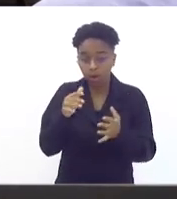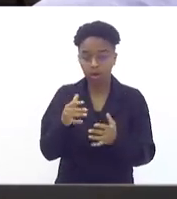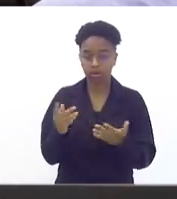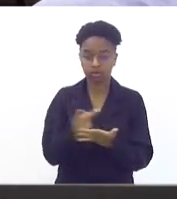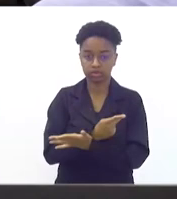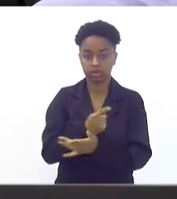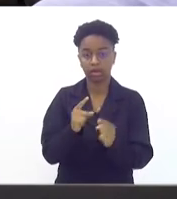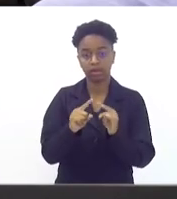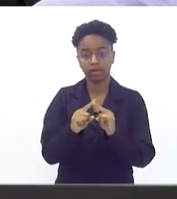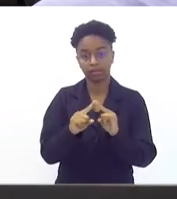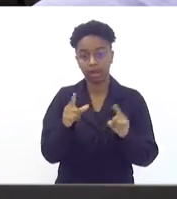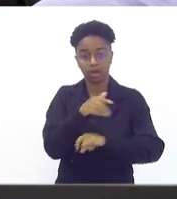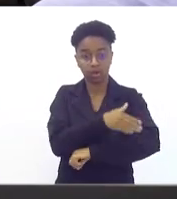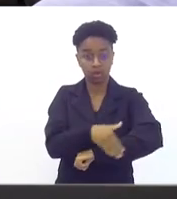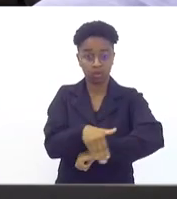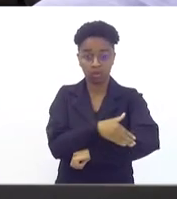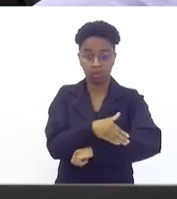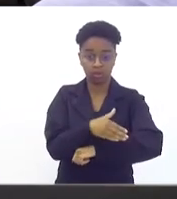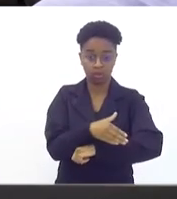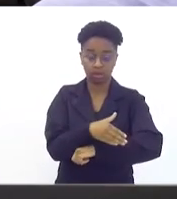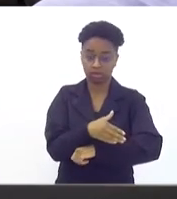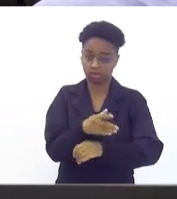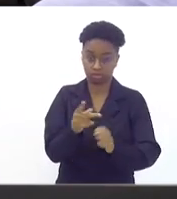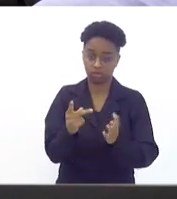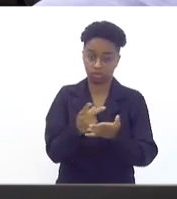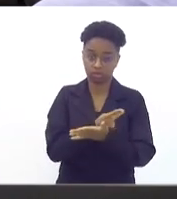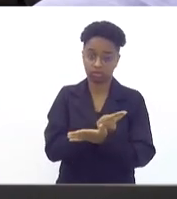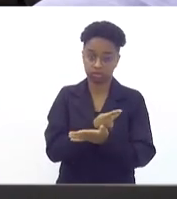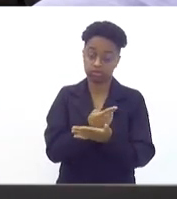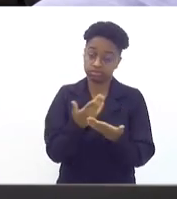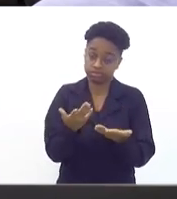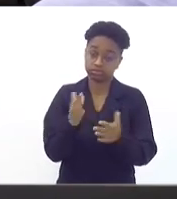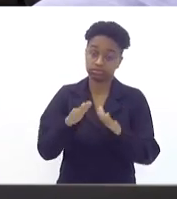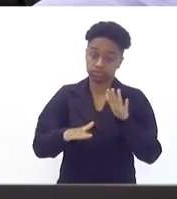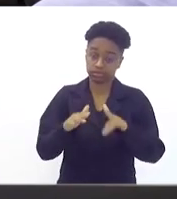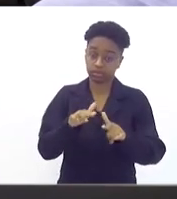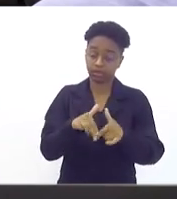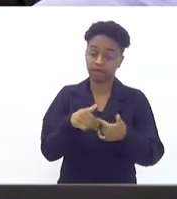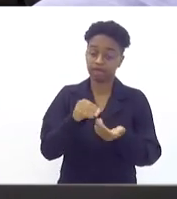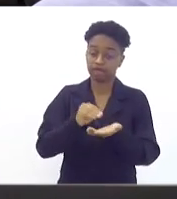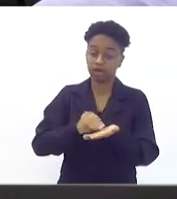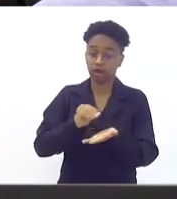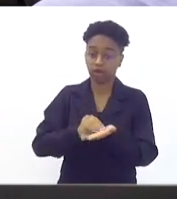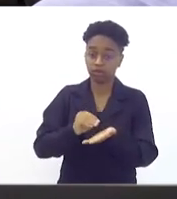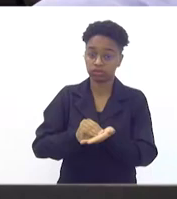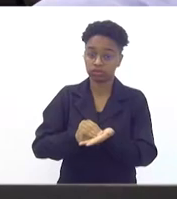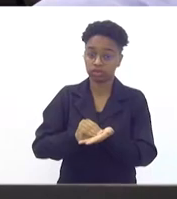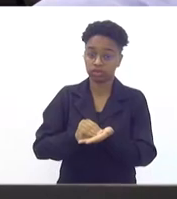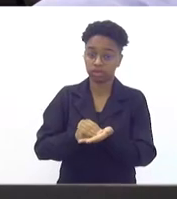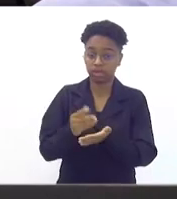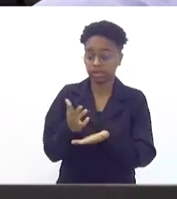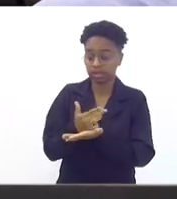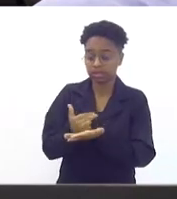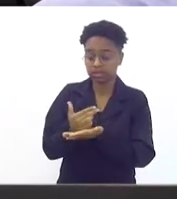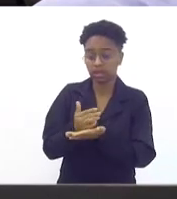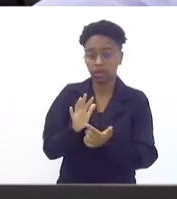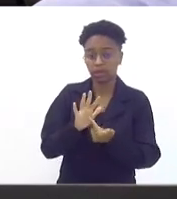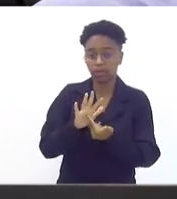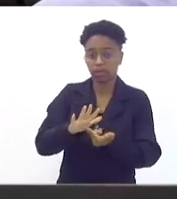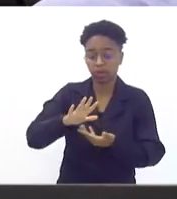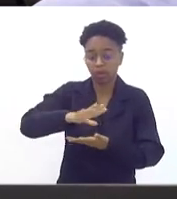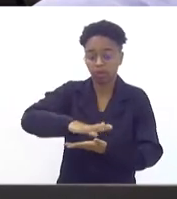numa rua aberta e provavelmente por falta dessa dessa planta de atuação do